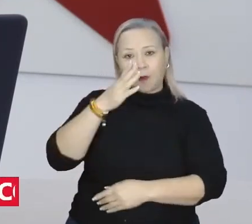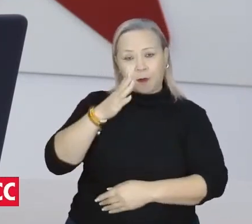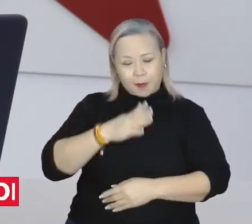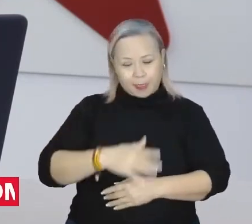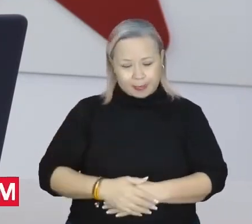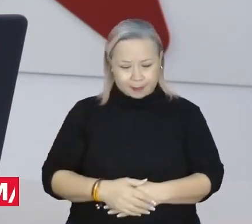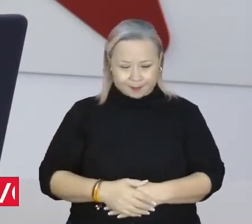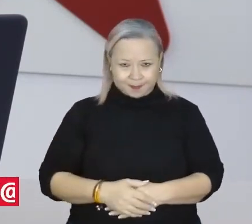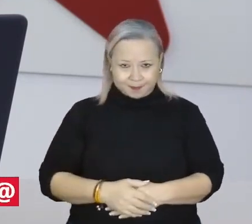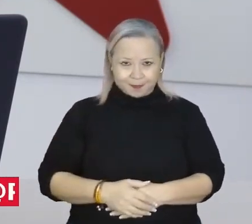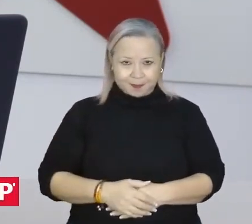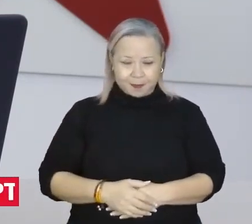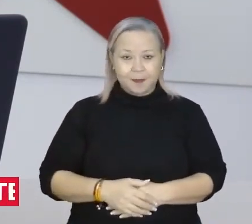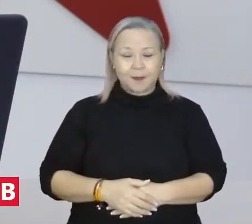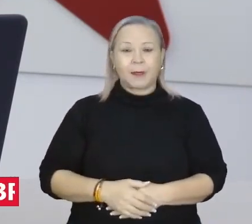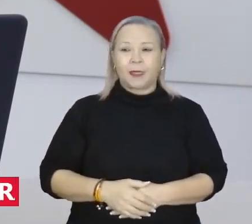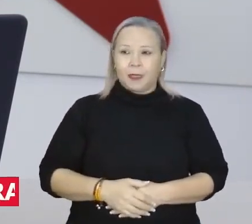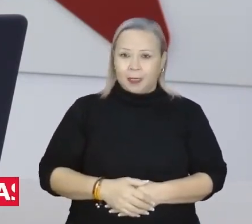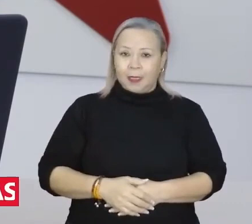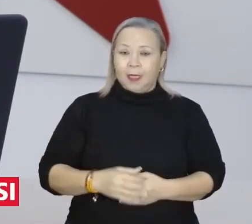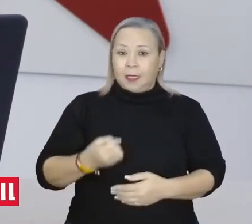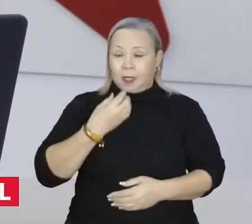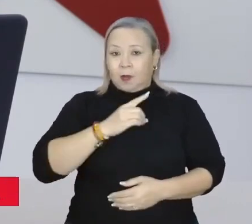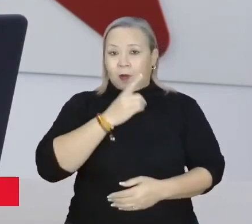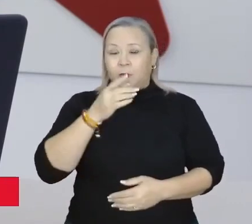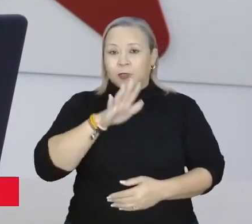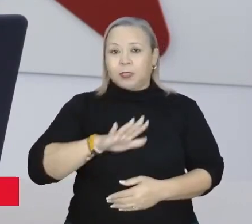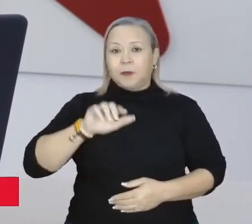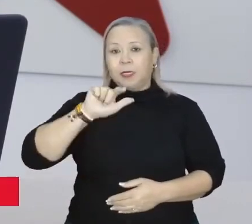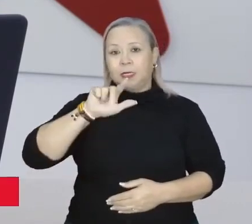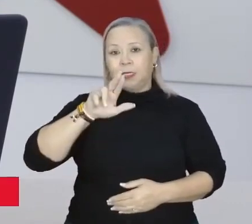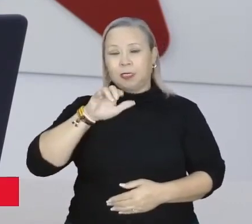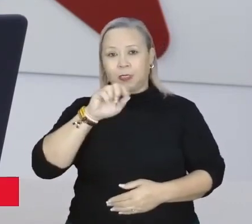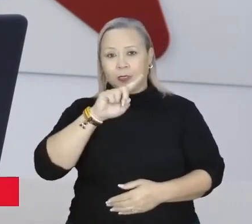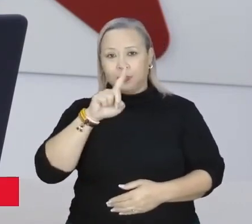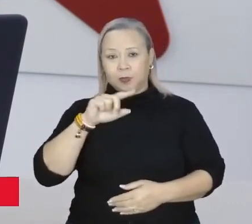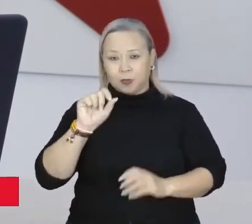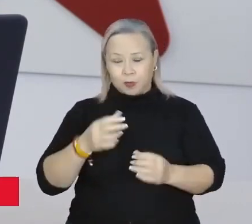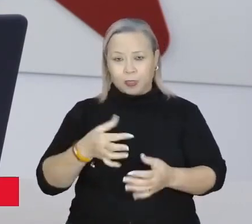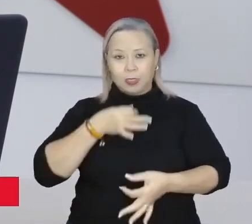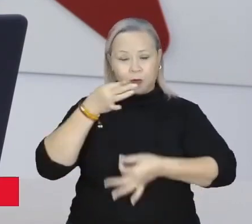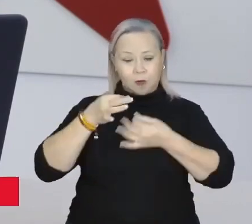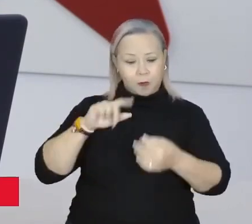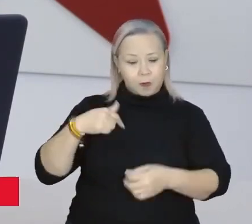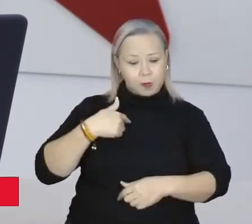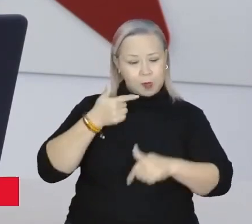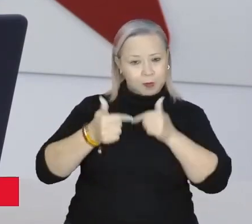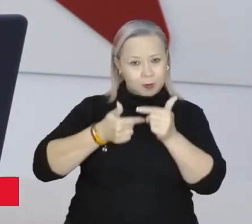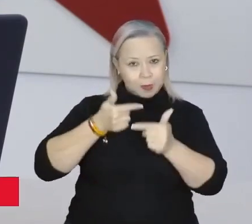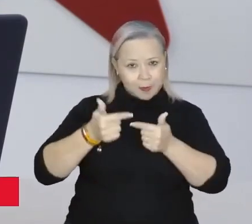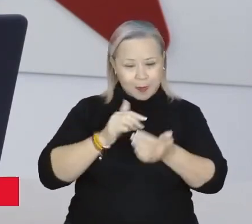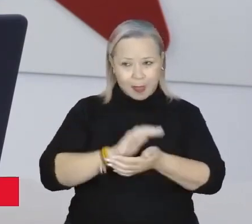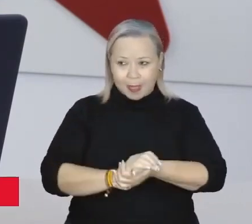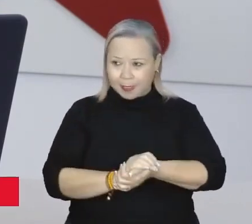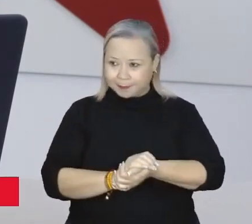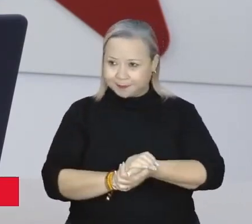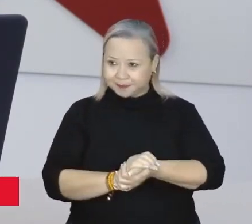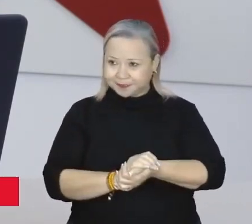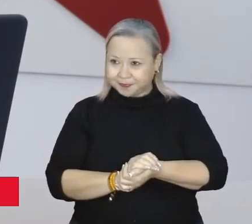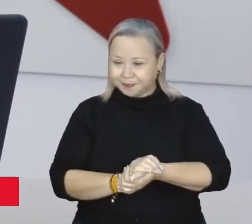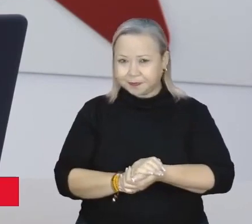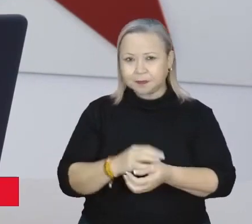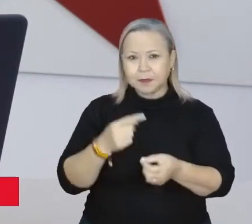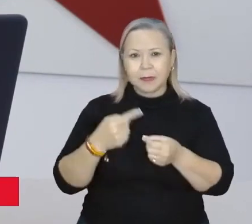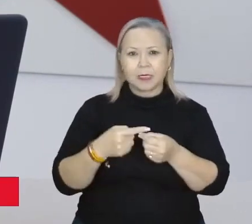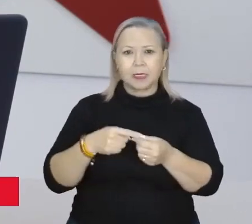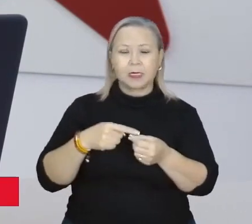gratidão. Muito bem, muito bom dia aqui também para o Luiz Pereira, que comenta aqui nosso trabalho. Livramento, conta para mim qual é seu